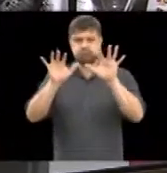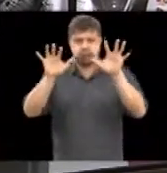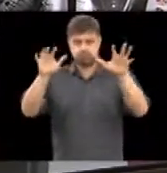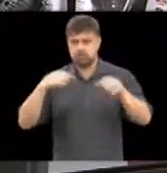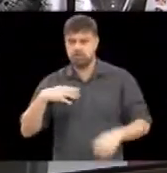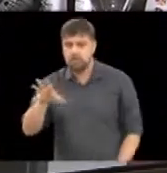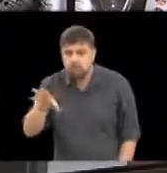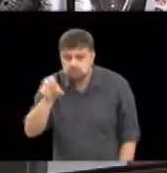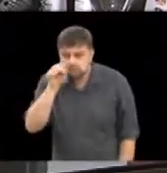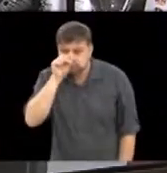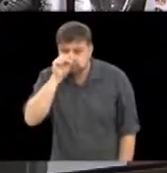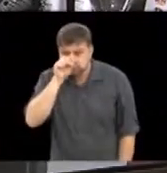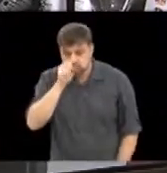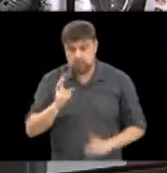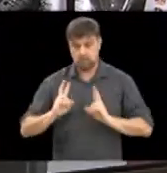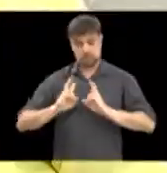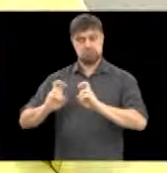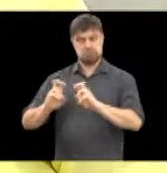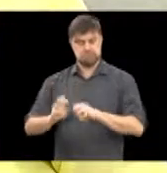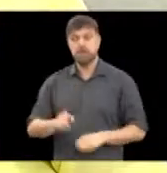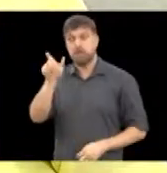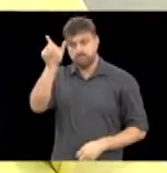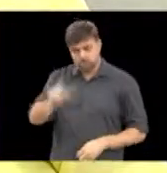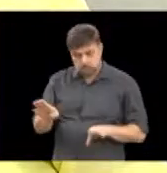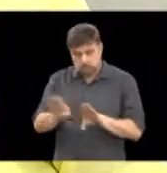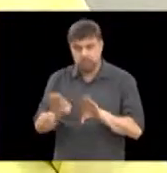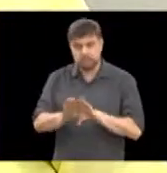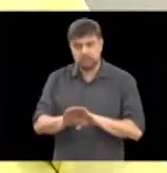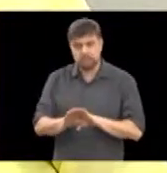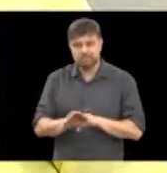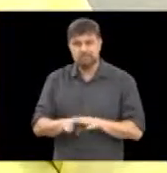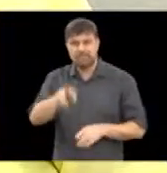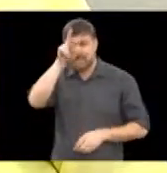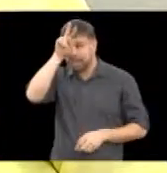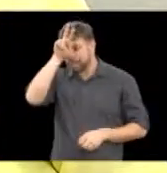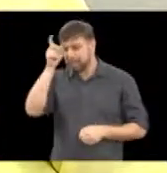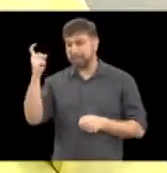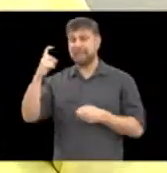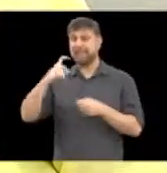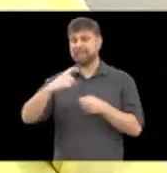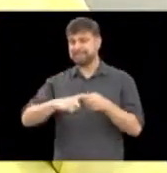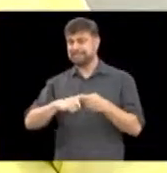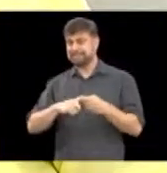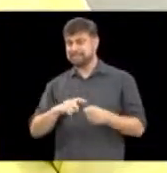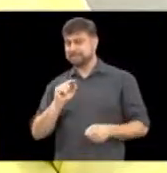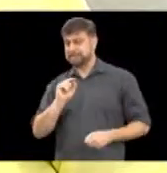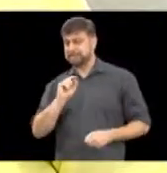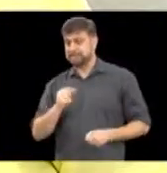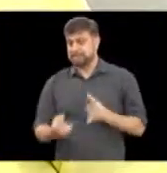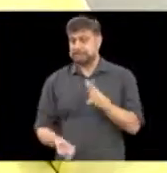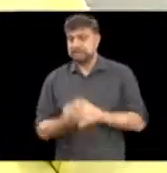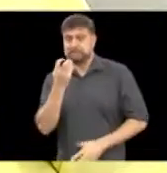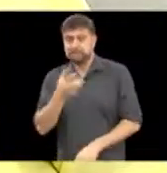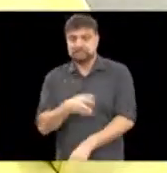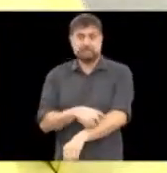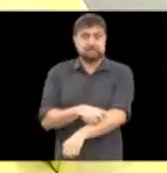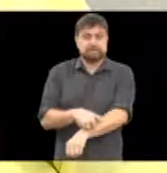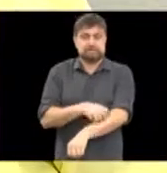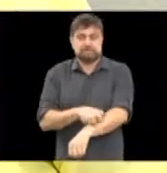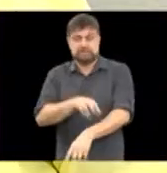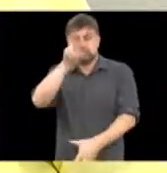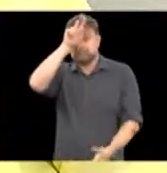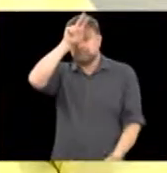pelo teste, pela resposta do paciente. Tá. Mas voltando na barata, aquela coisa linda, que tipo de